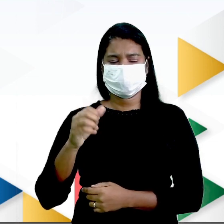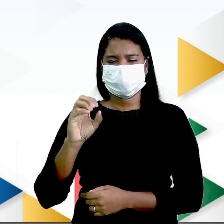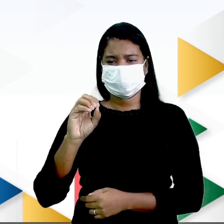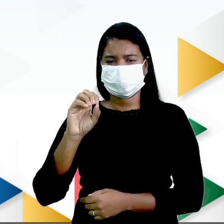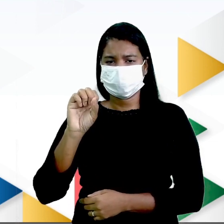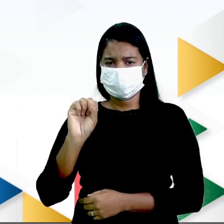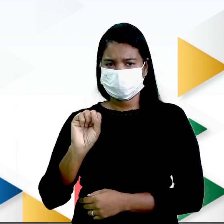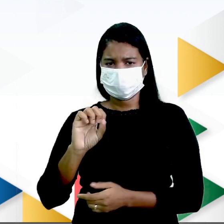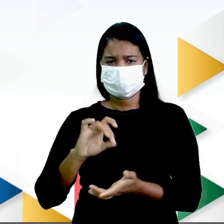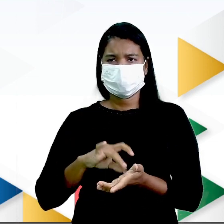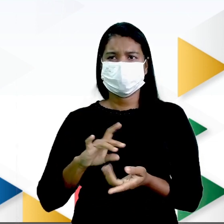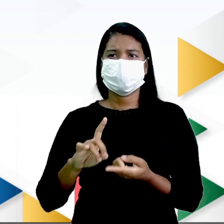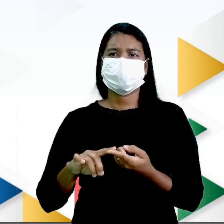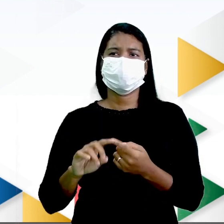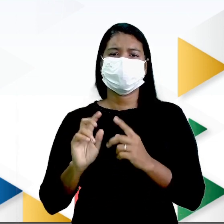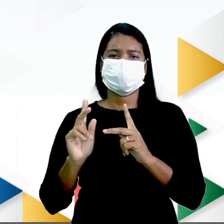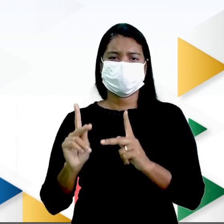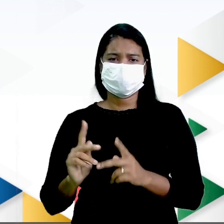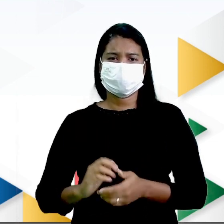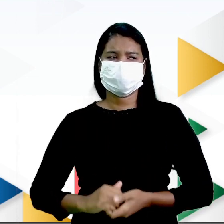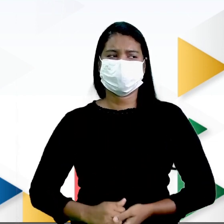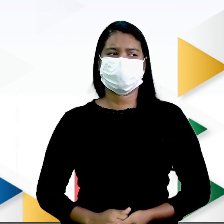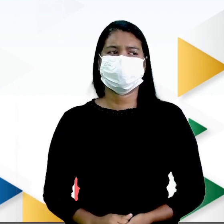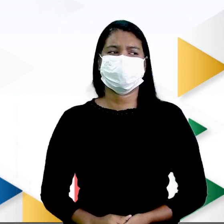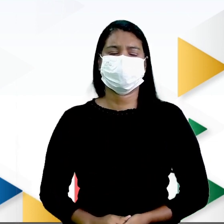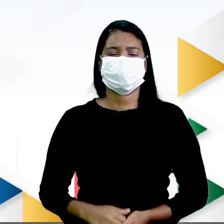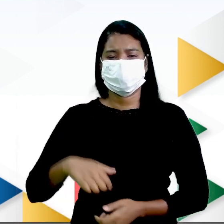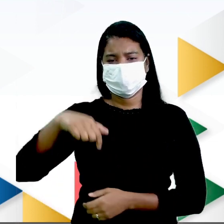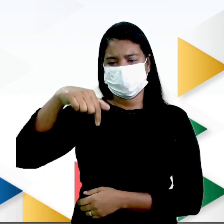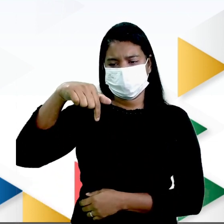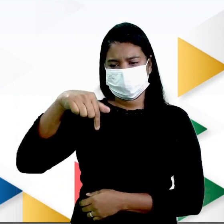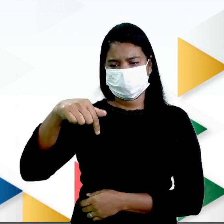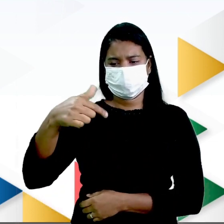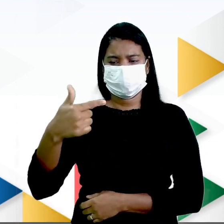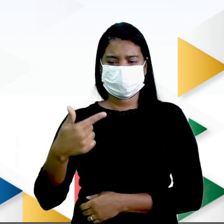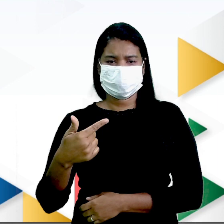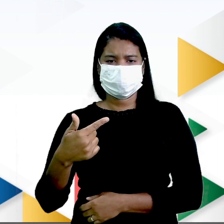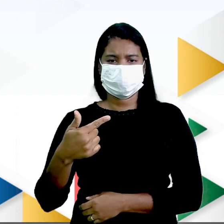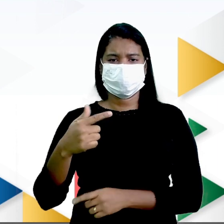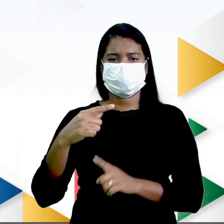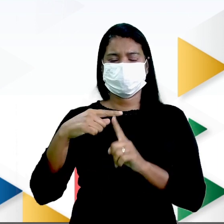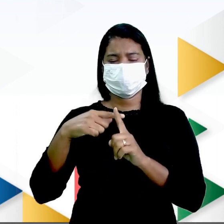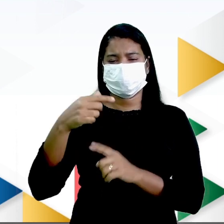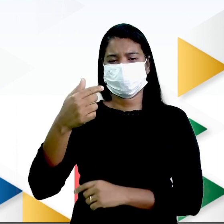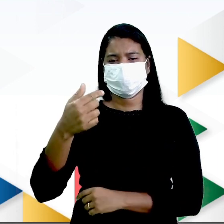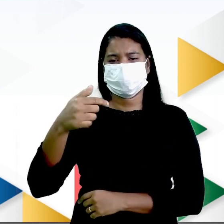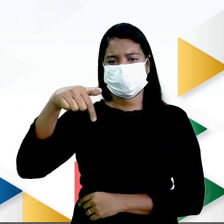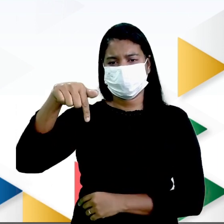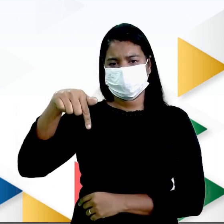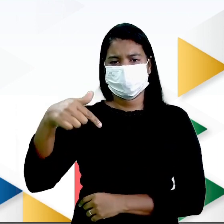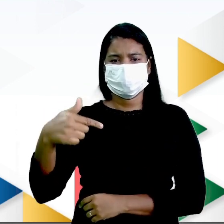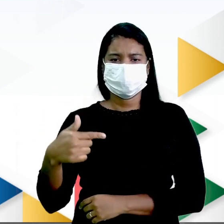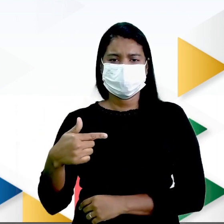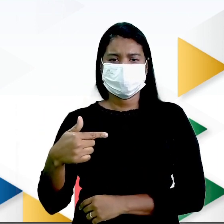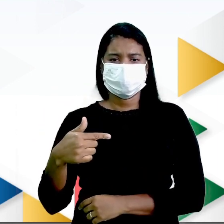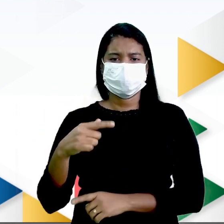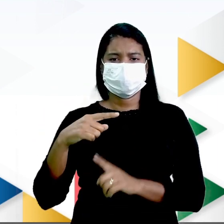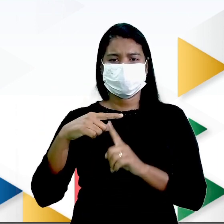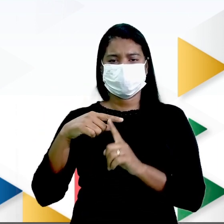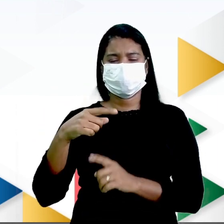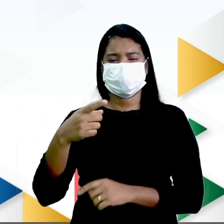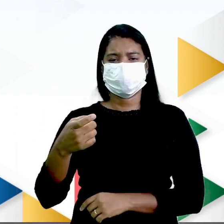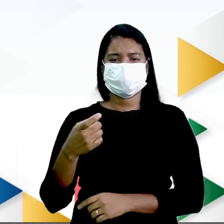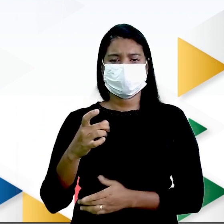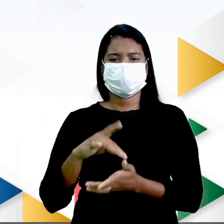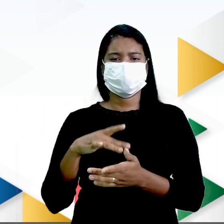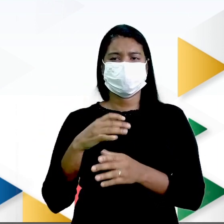É o mesmo, ok? Então, 72 mais x tem que ser igual a 180 graus, que é a soma dos